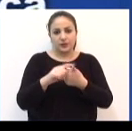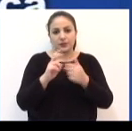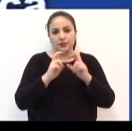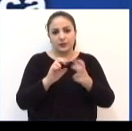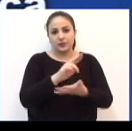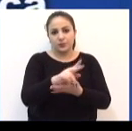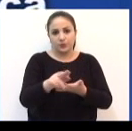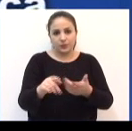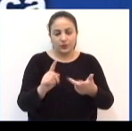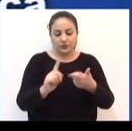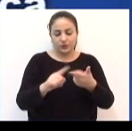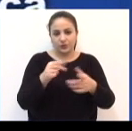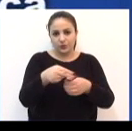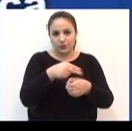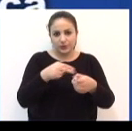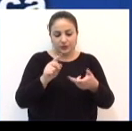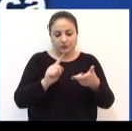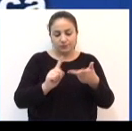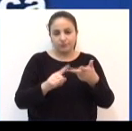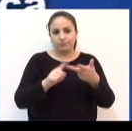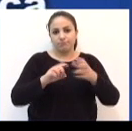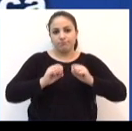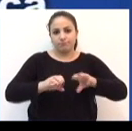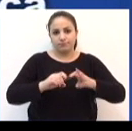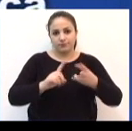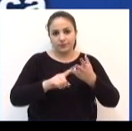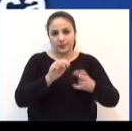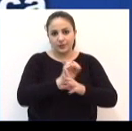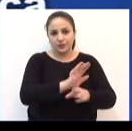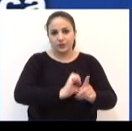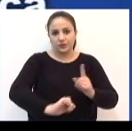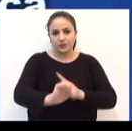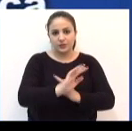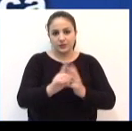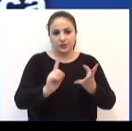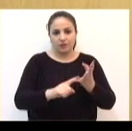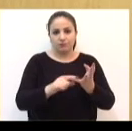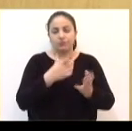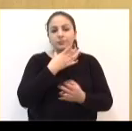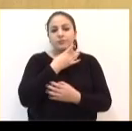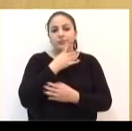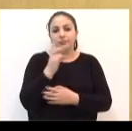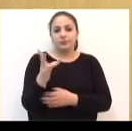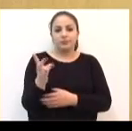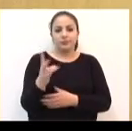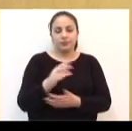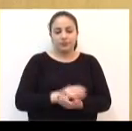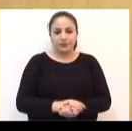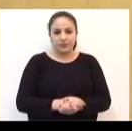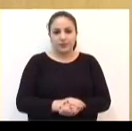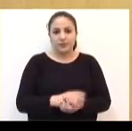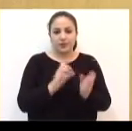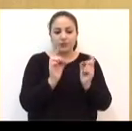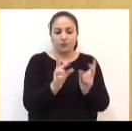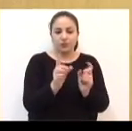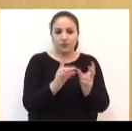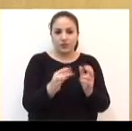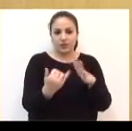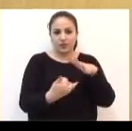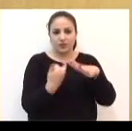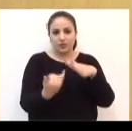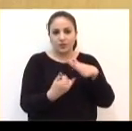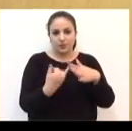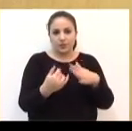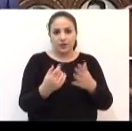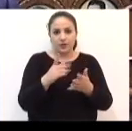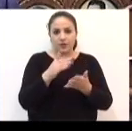urbanismo, educação, assistência social e dependência química. Comércio informal pauta a reunião